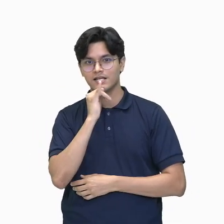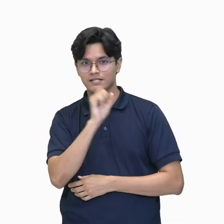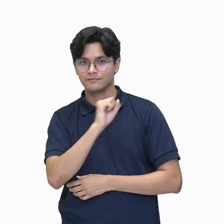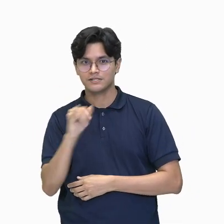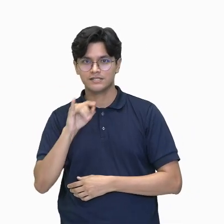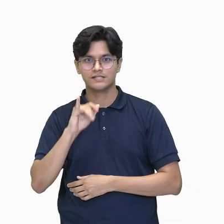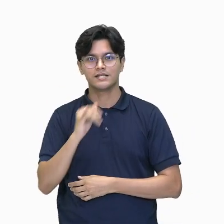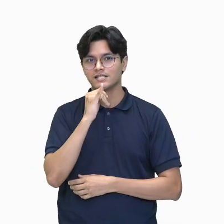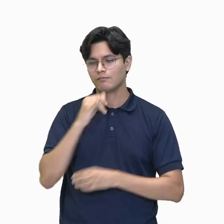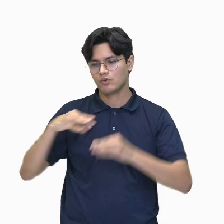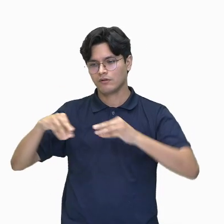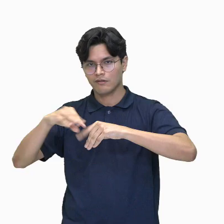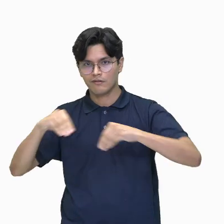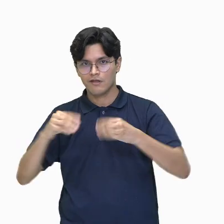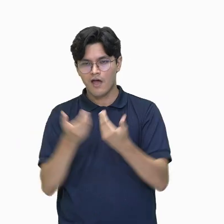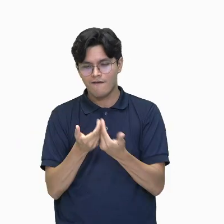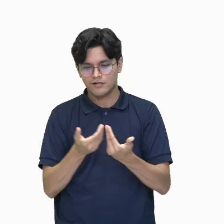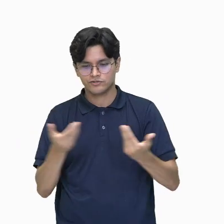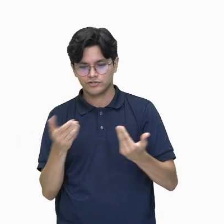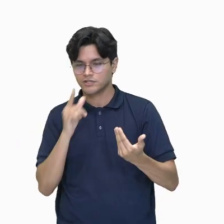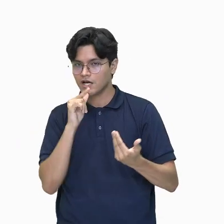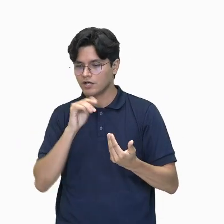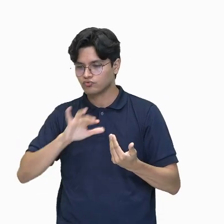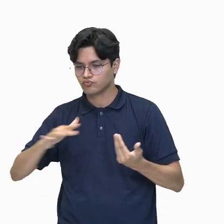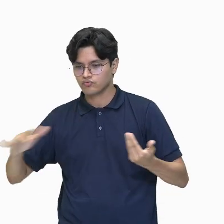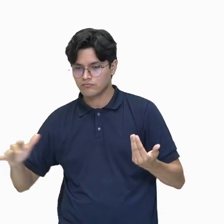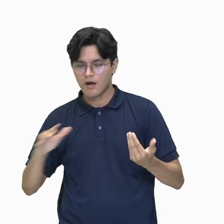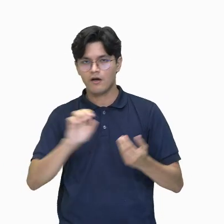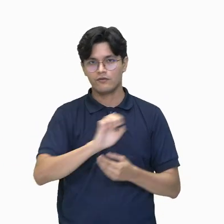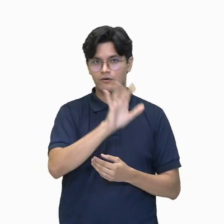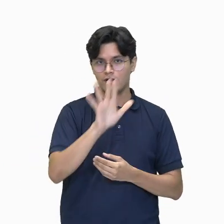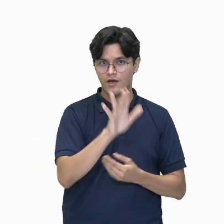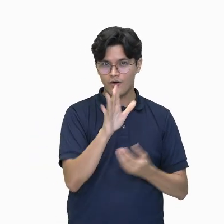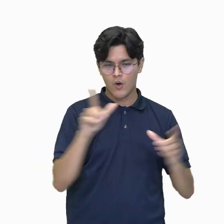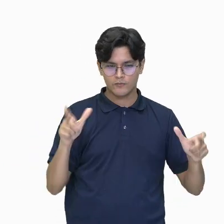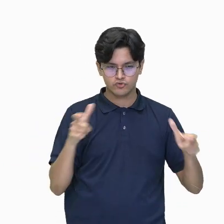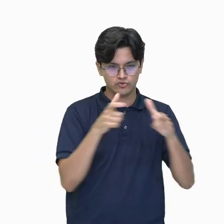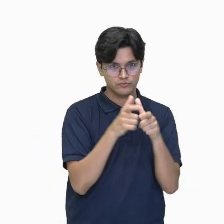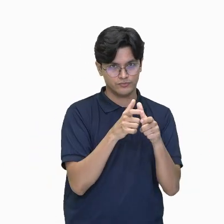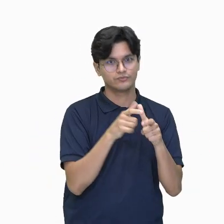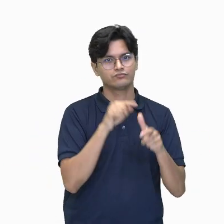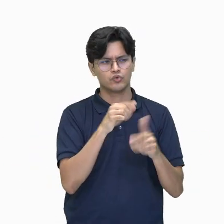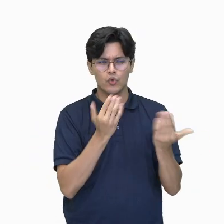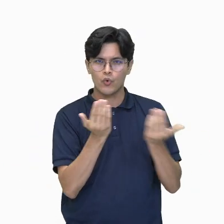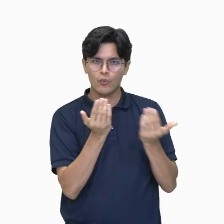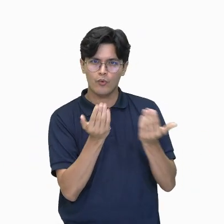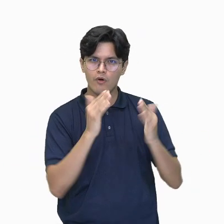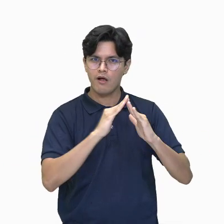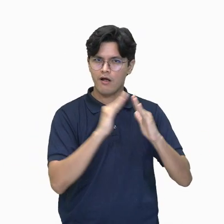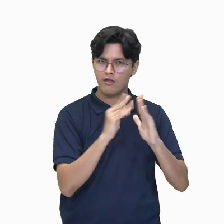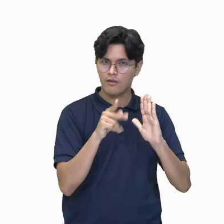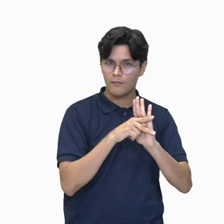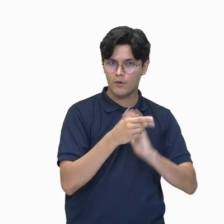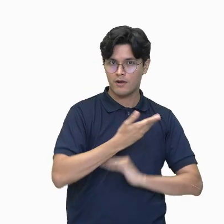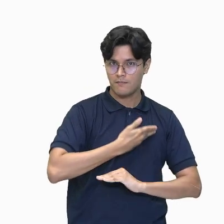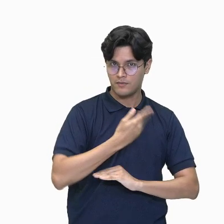mar, a Europa fica diminuída, como se fosse um promontório, como se fosse a casa dos teus amigos ou a tua própria.